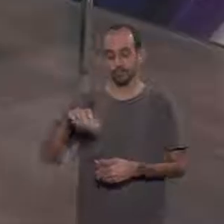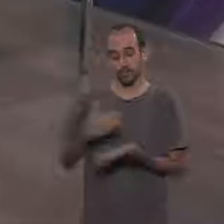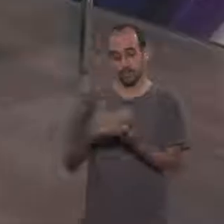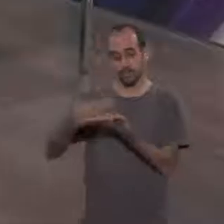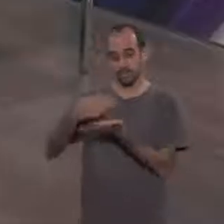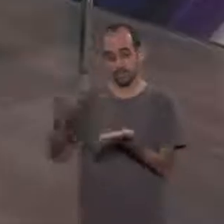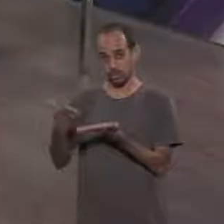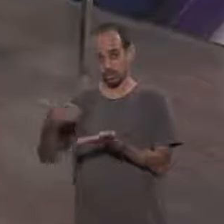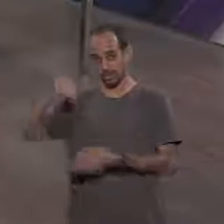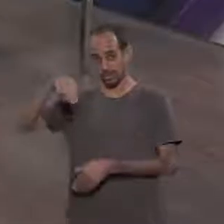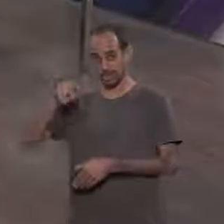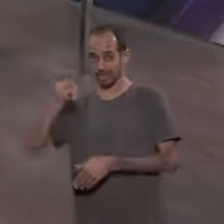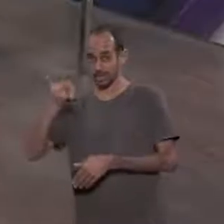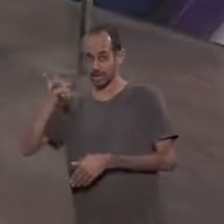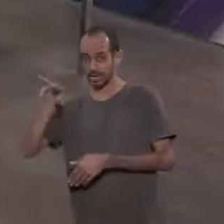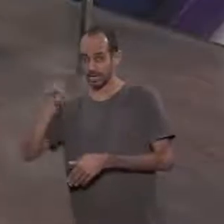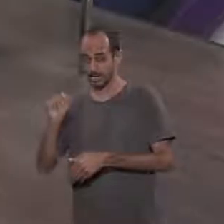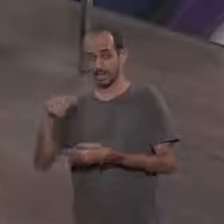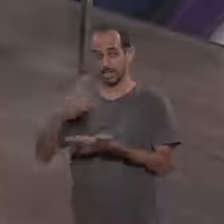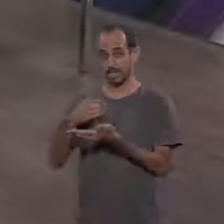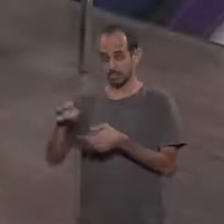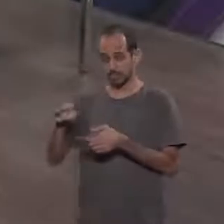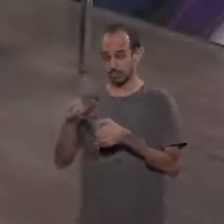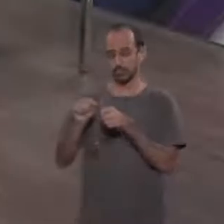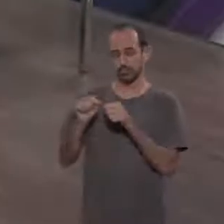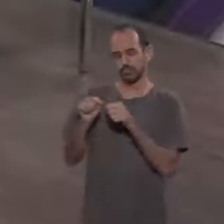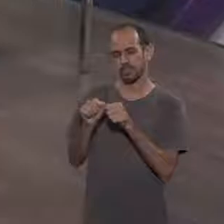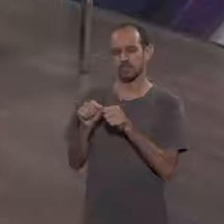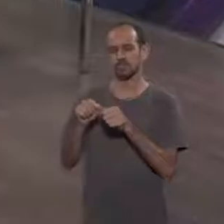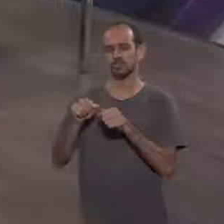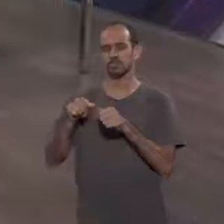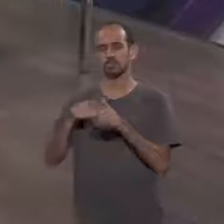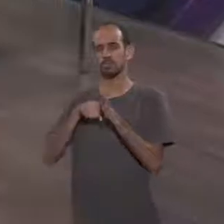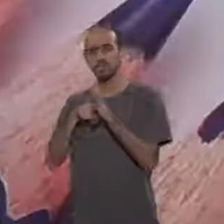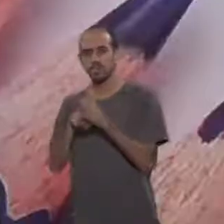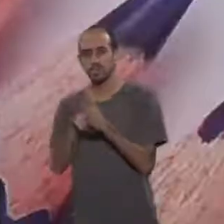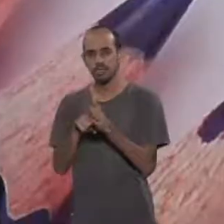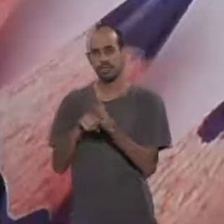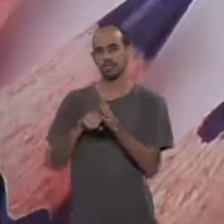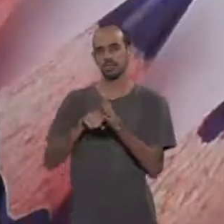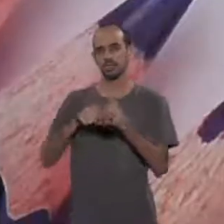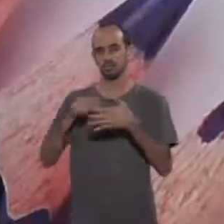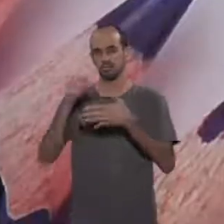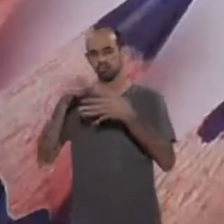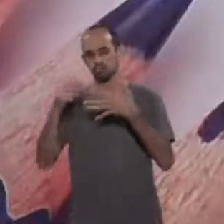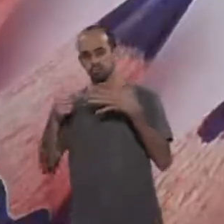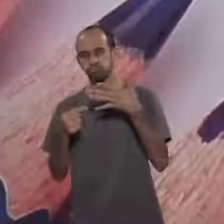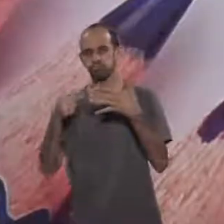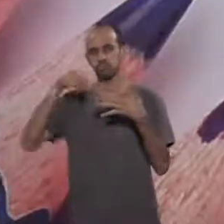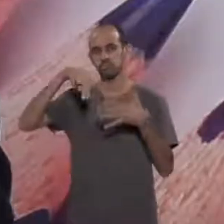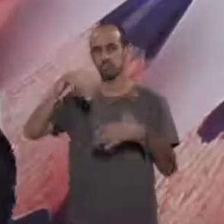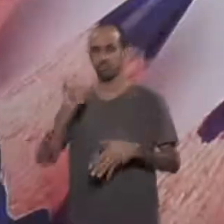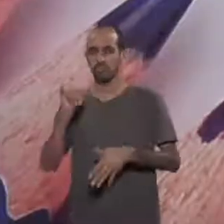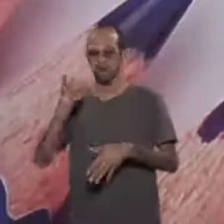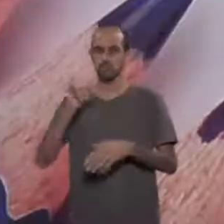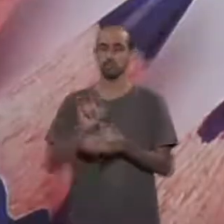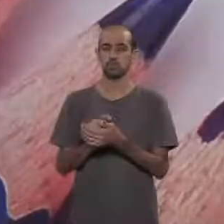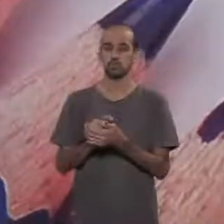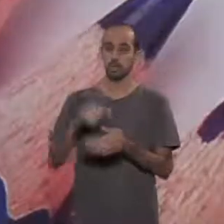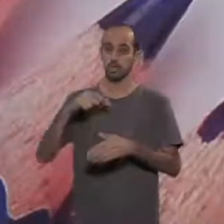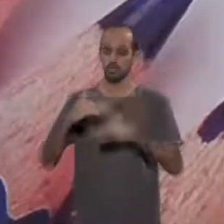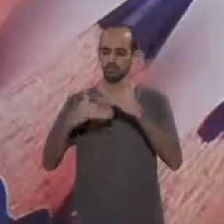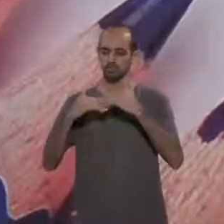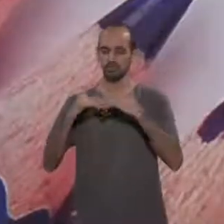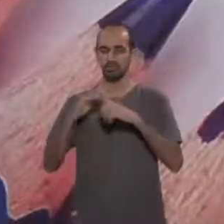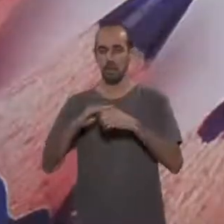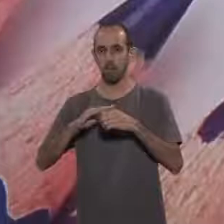começar com você, que eu sei que você fez uma pesquisa muito detalhada sobre o município de Nova Iguaçu e houve um